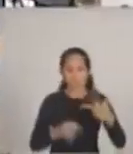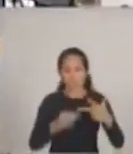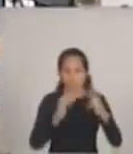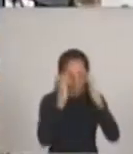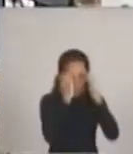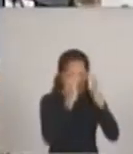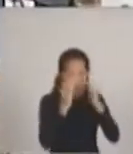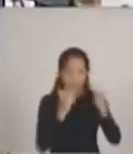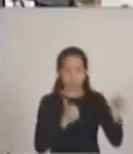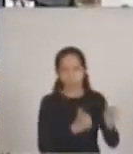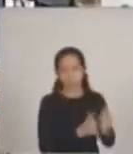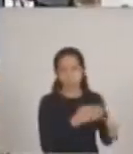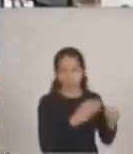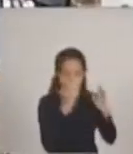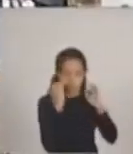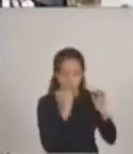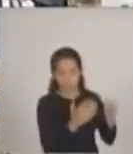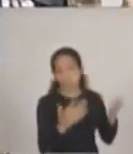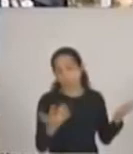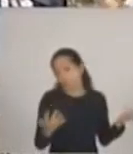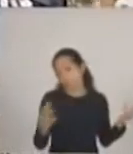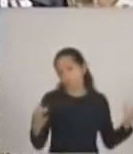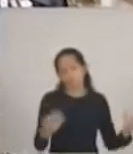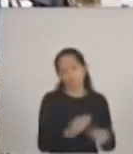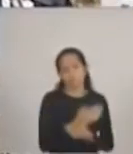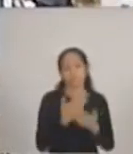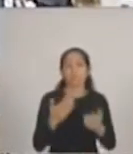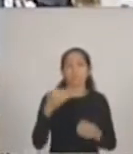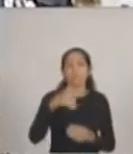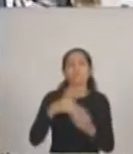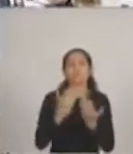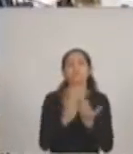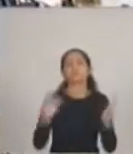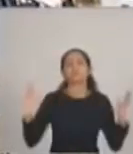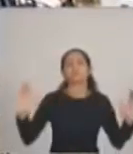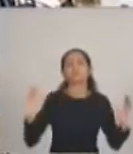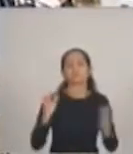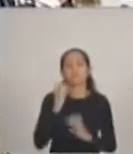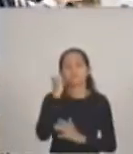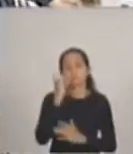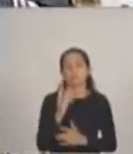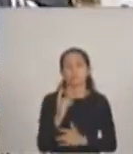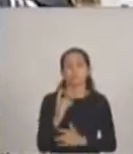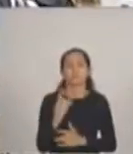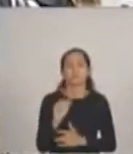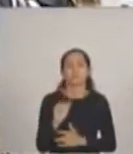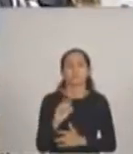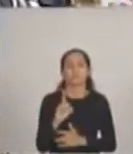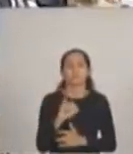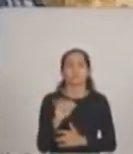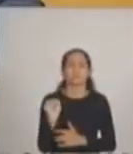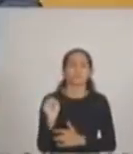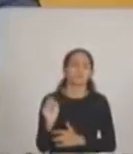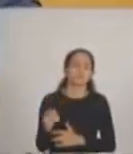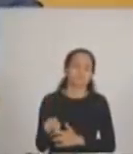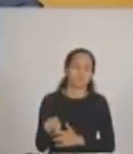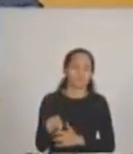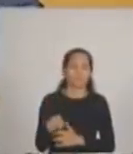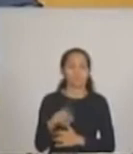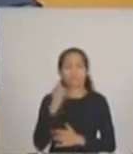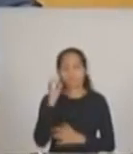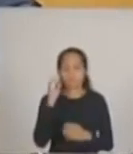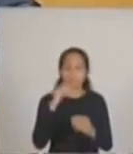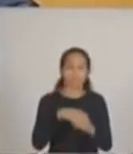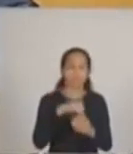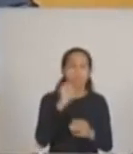Vamos à votação. Deputado Adilson Espíndola, o deputado que votar sim,